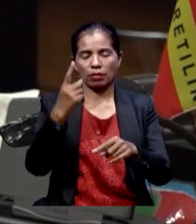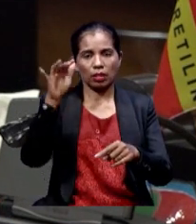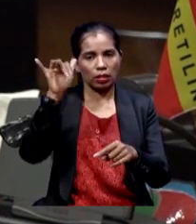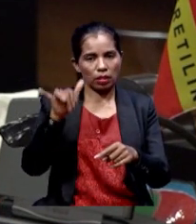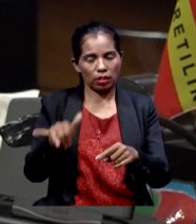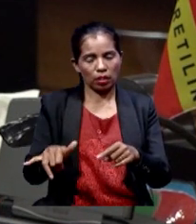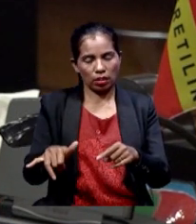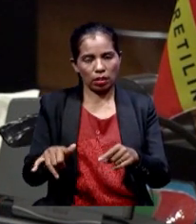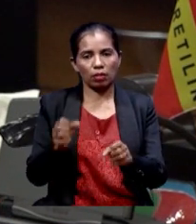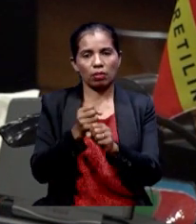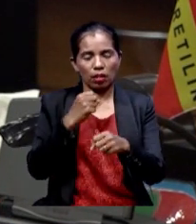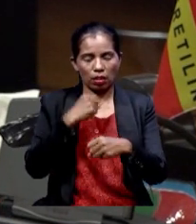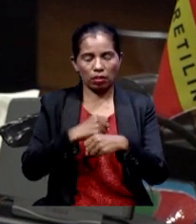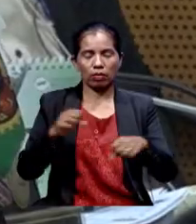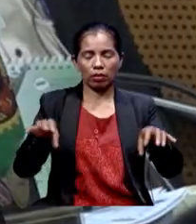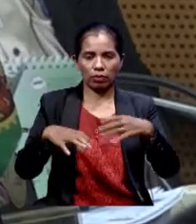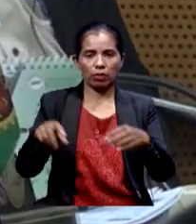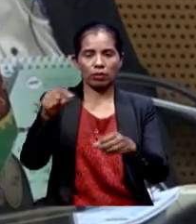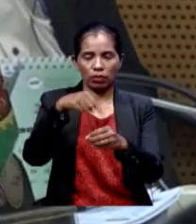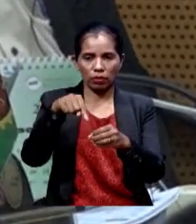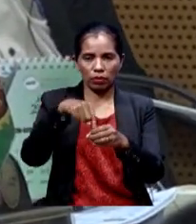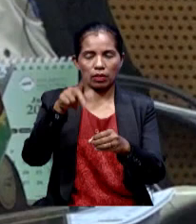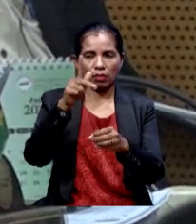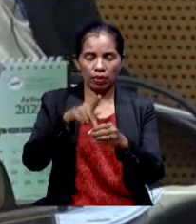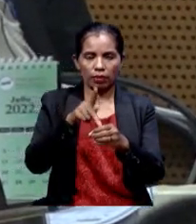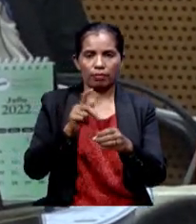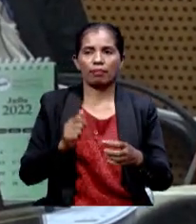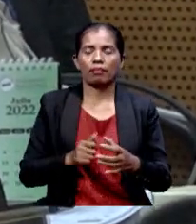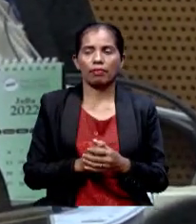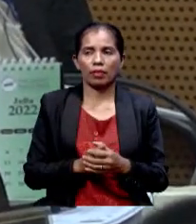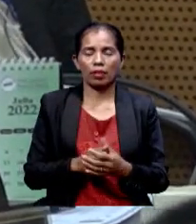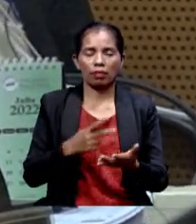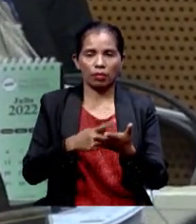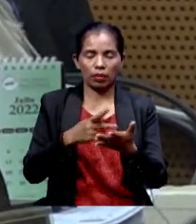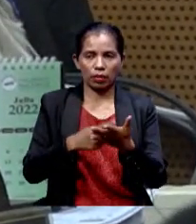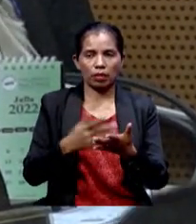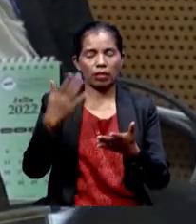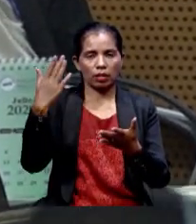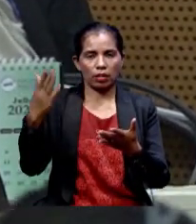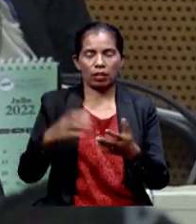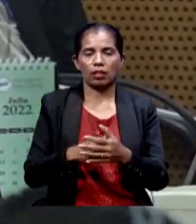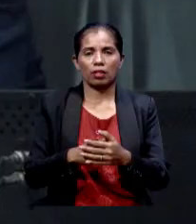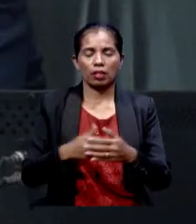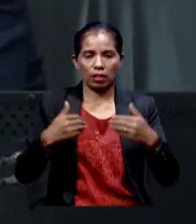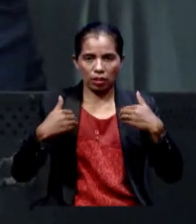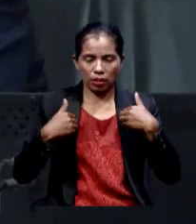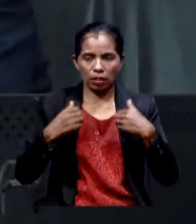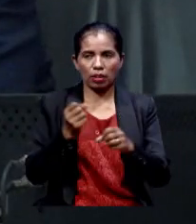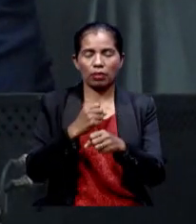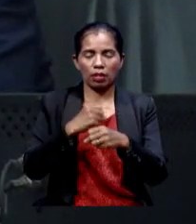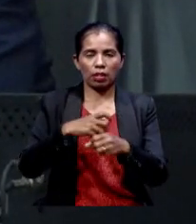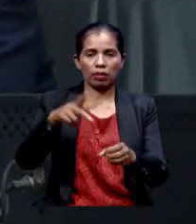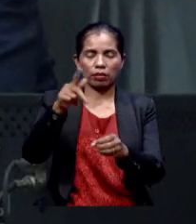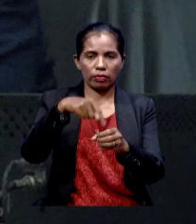todo o sucesso perfuração né. Enquanto projeto petrolífero e área marang nebe identifica ona atu halo